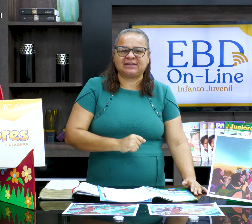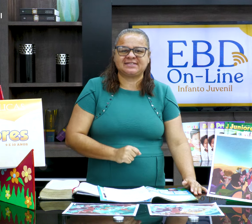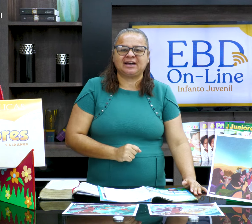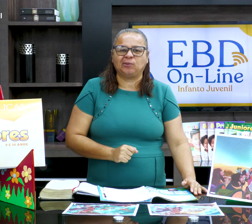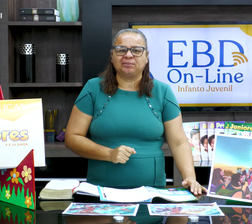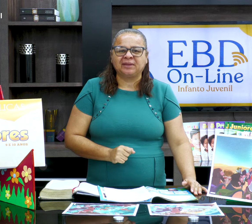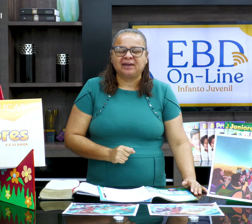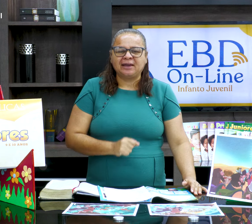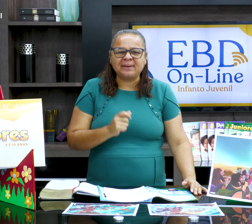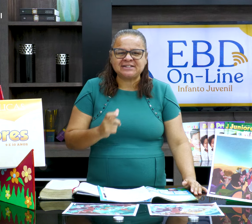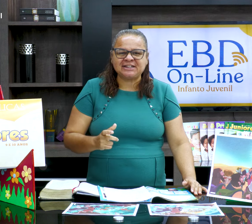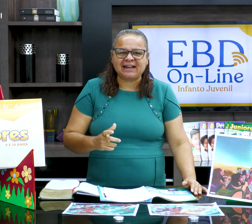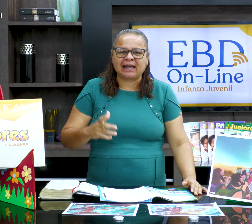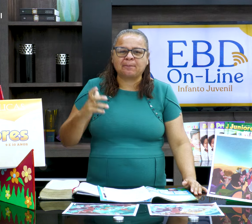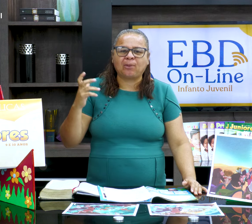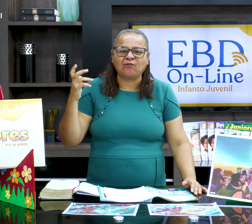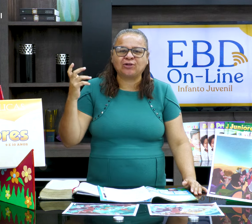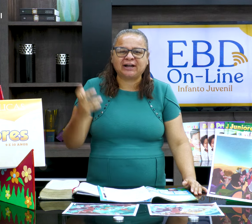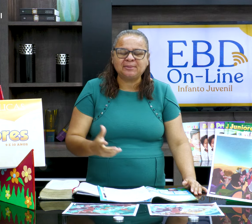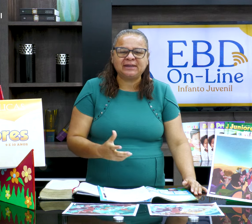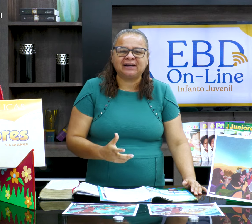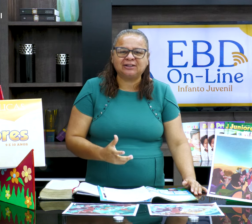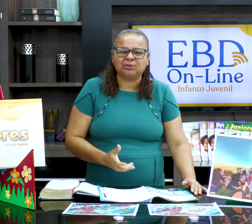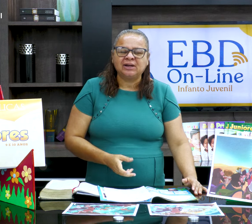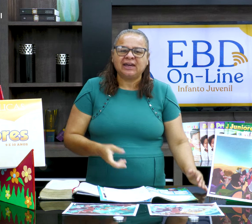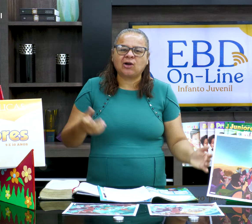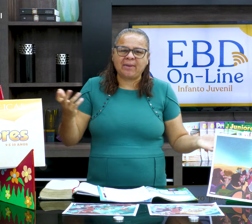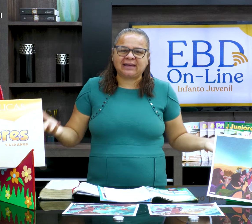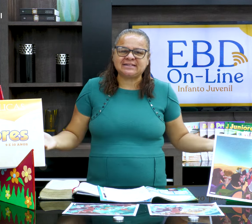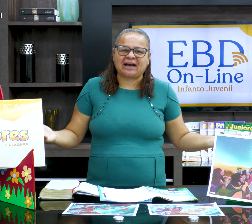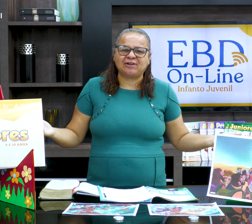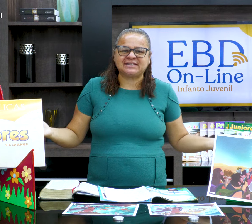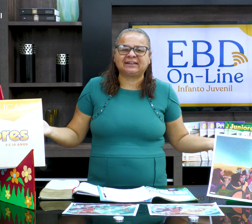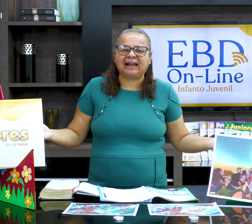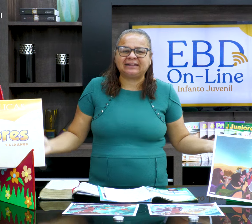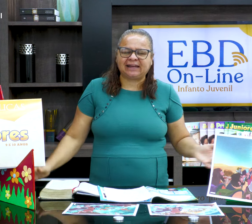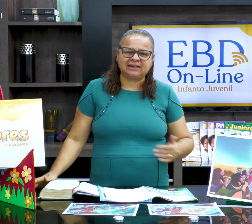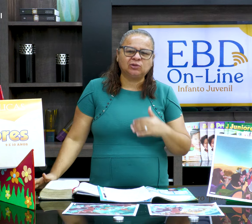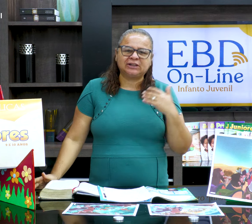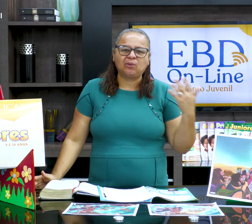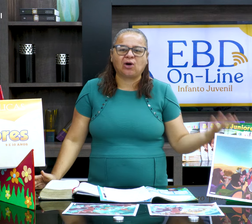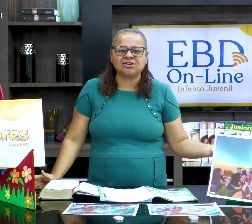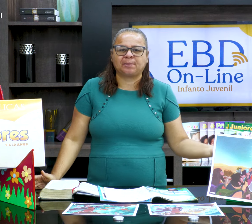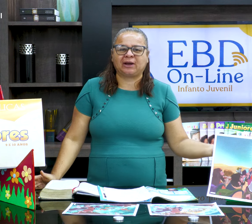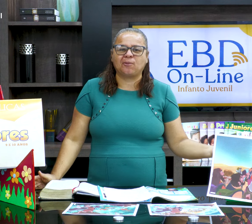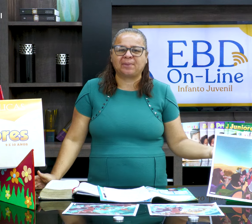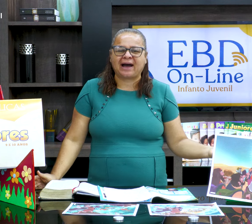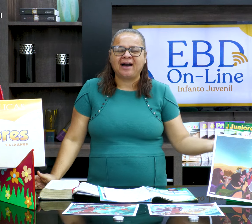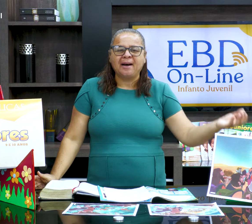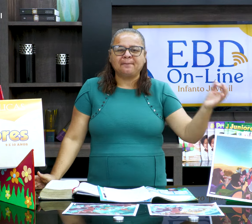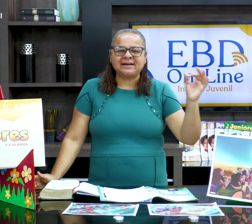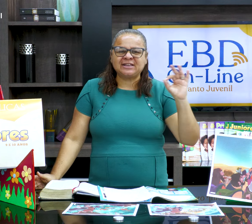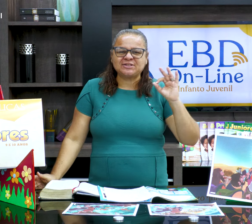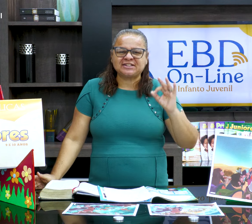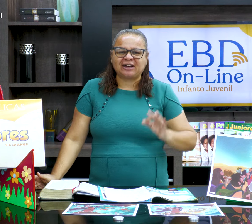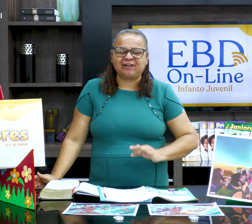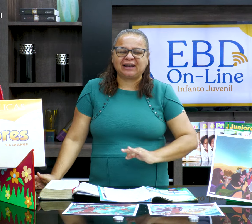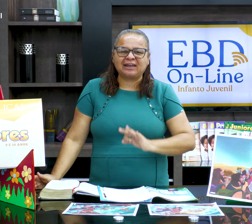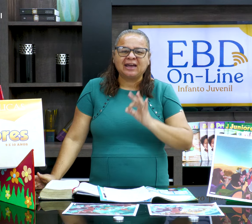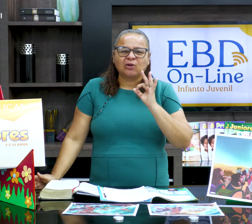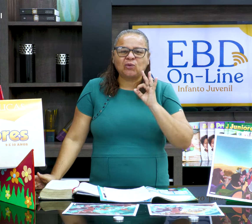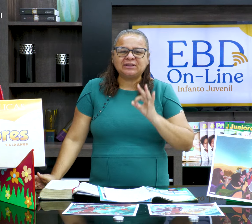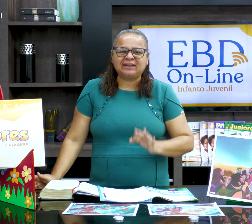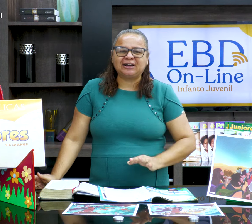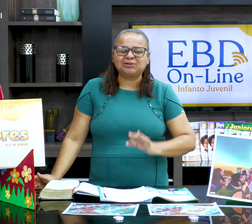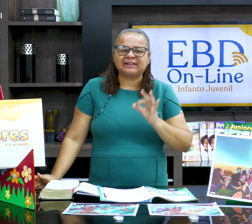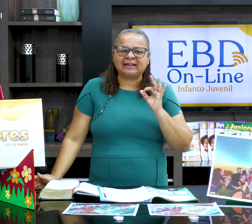Deus de proteção imagina aquele povo caminhando e como é que estavam as sandálias deles não tinham loja para comprar mas Deus estava